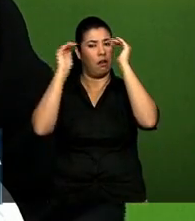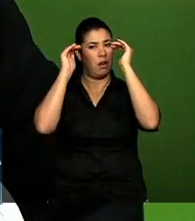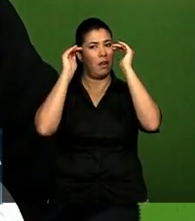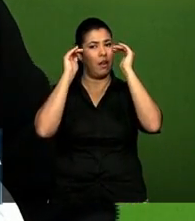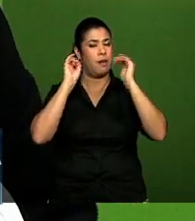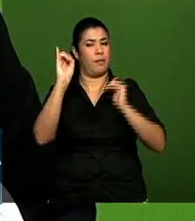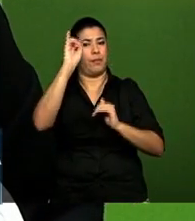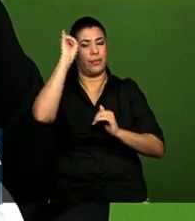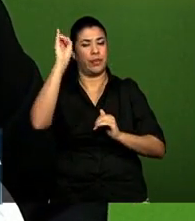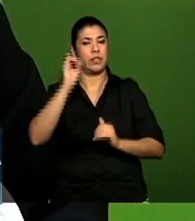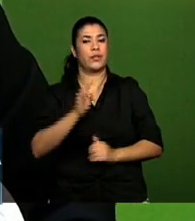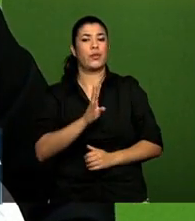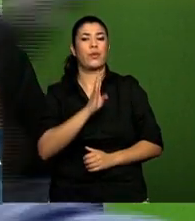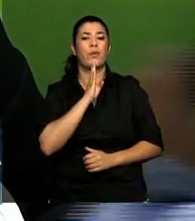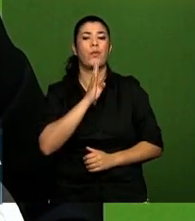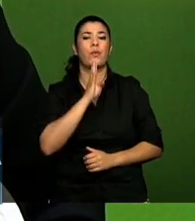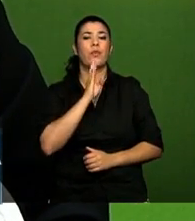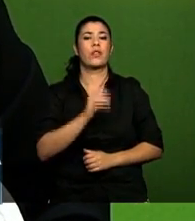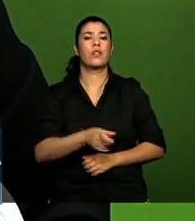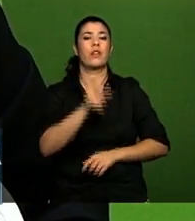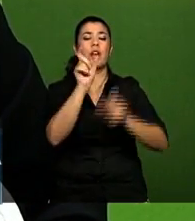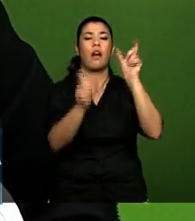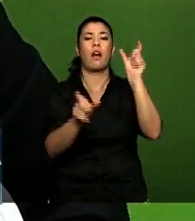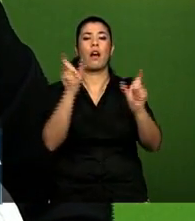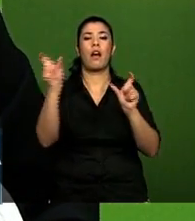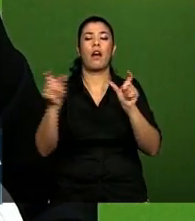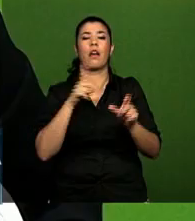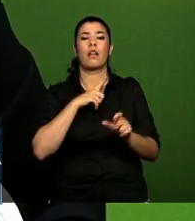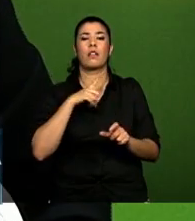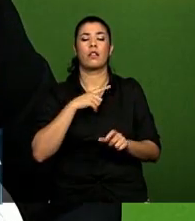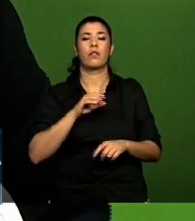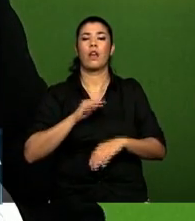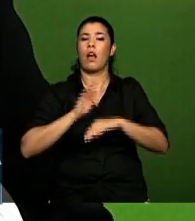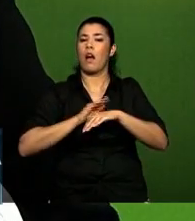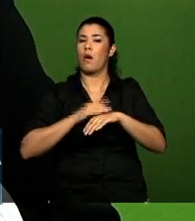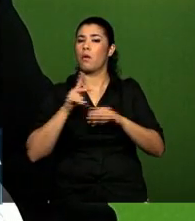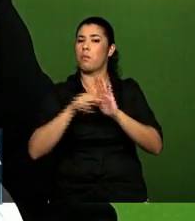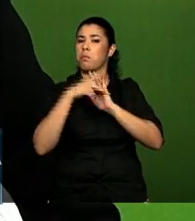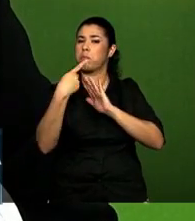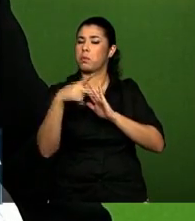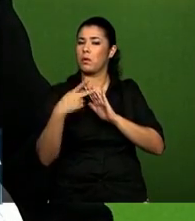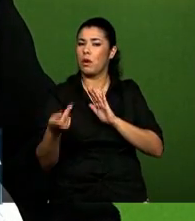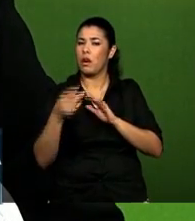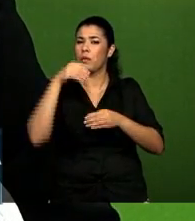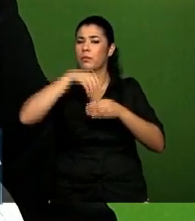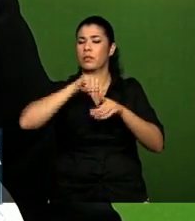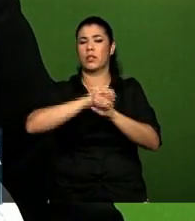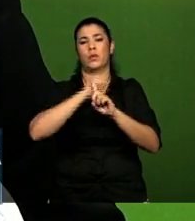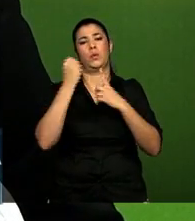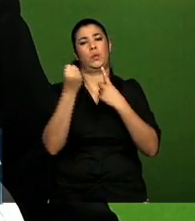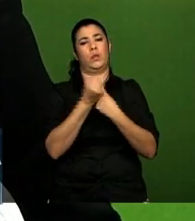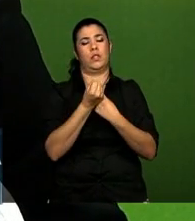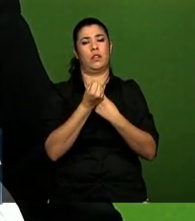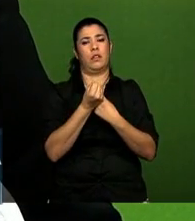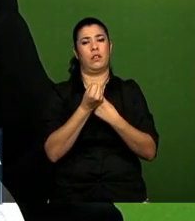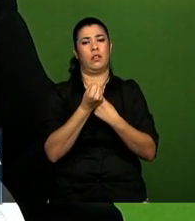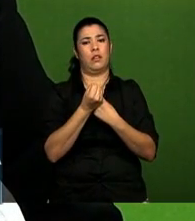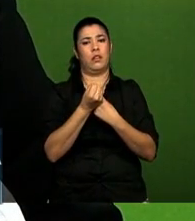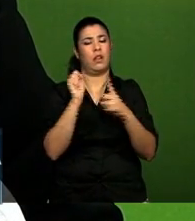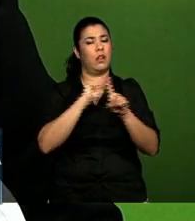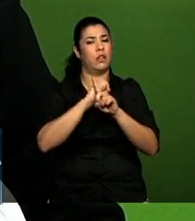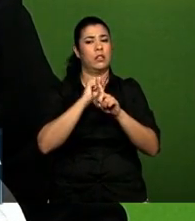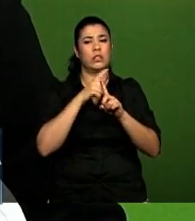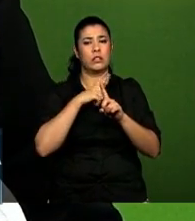reconhecer as autonomias e as independências dos movimentos sociais da sociedade civil nas suas pautas nas suas reivindicações